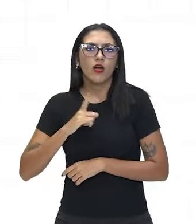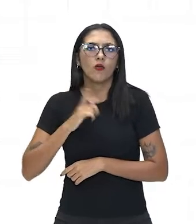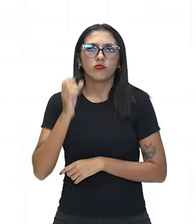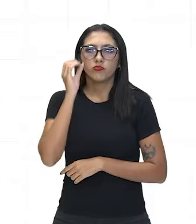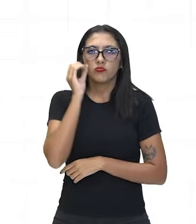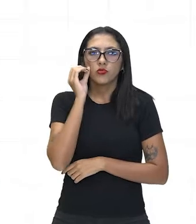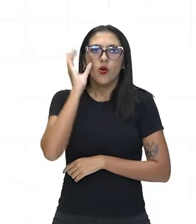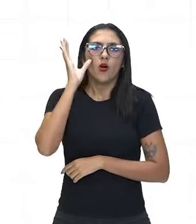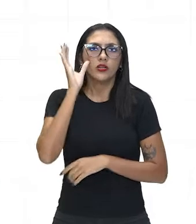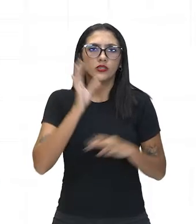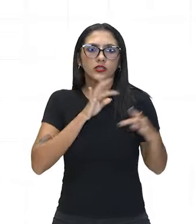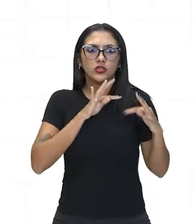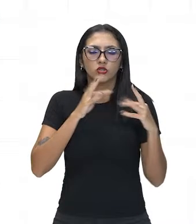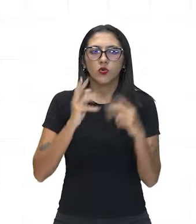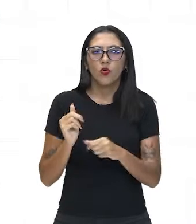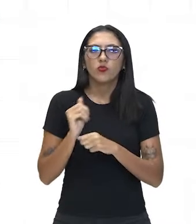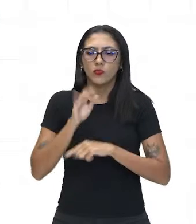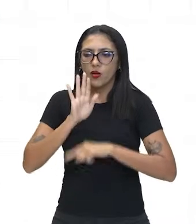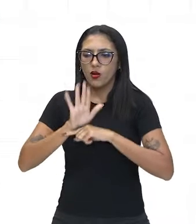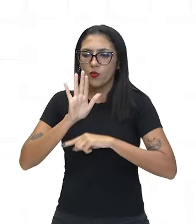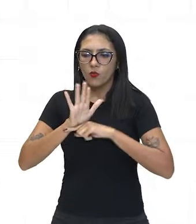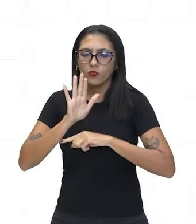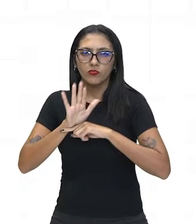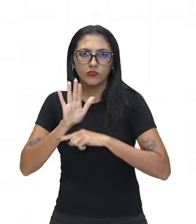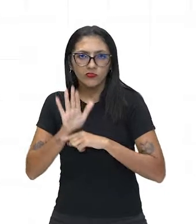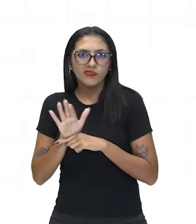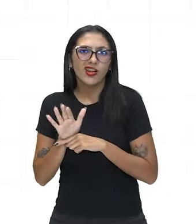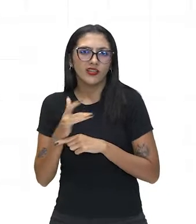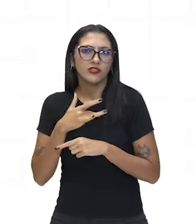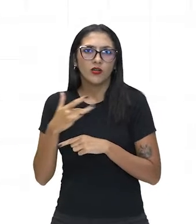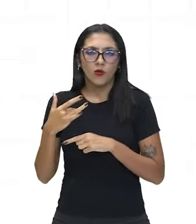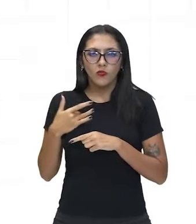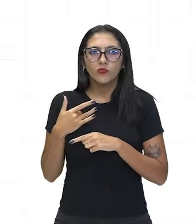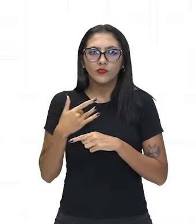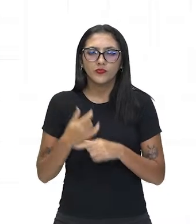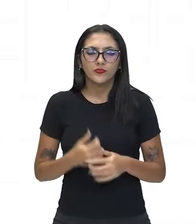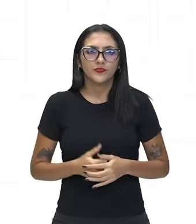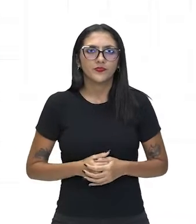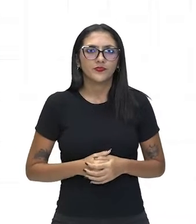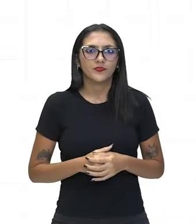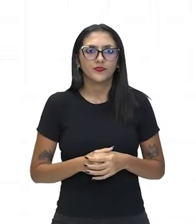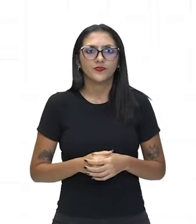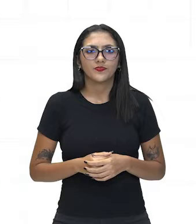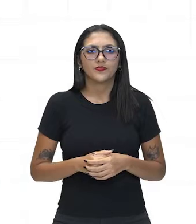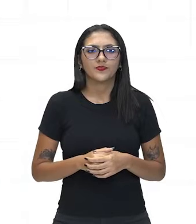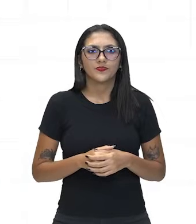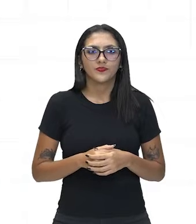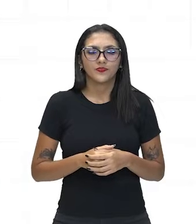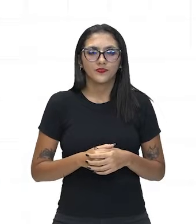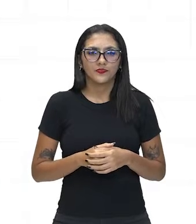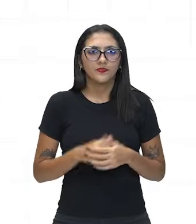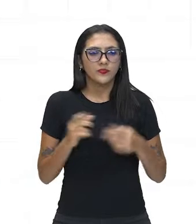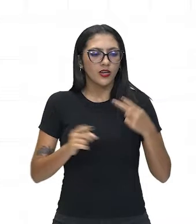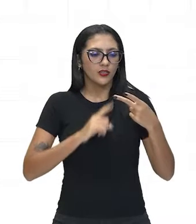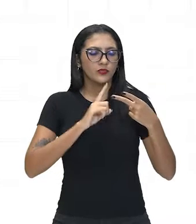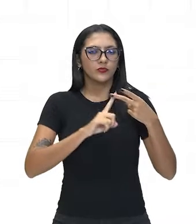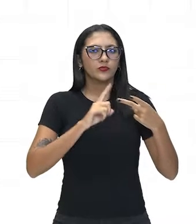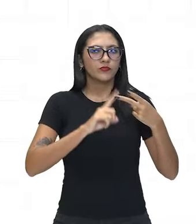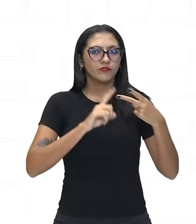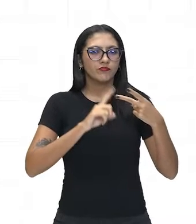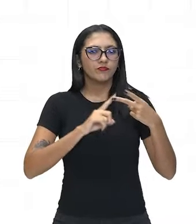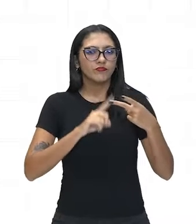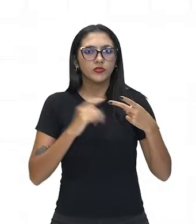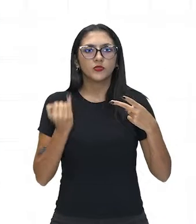profissionais preparados para o atendimento e o socorro dessas vítimas. A segunda ação